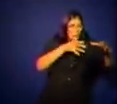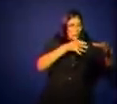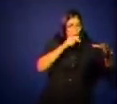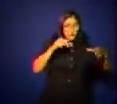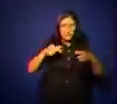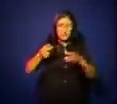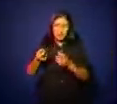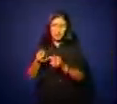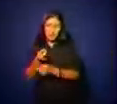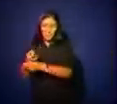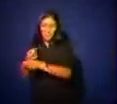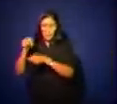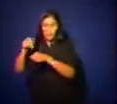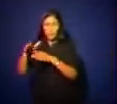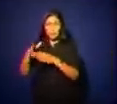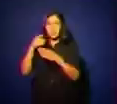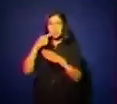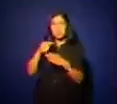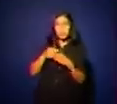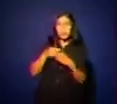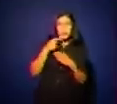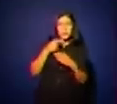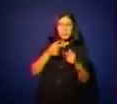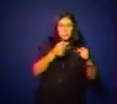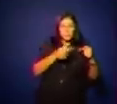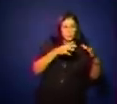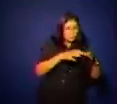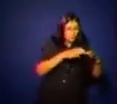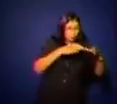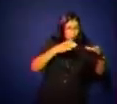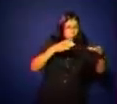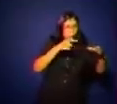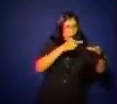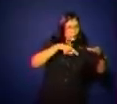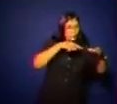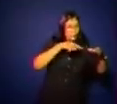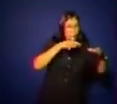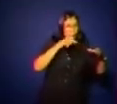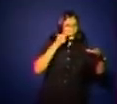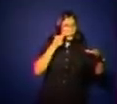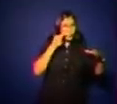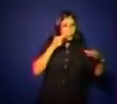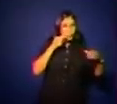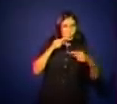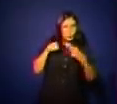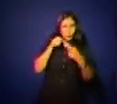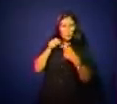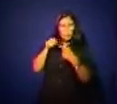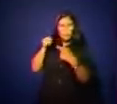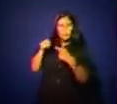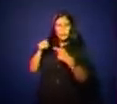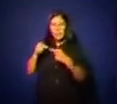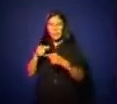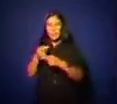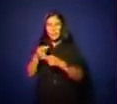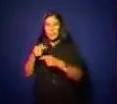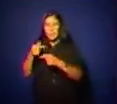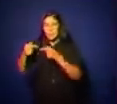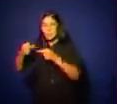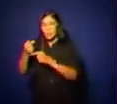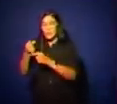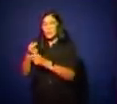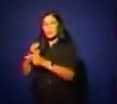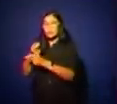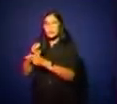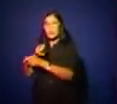é muito importante não usar política macropudencial com o objetivo de polícia de política monetária a gente já fez inclusive